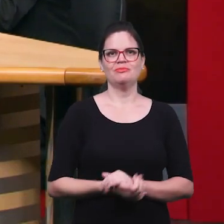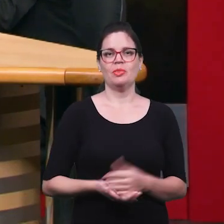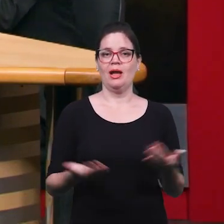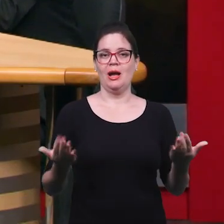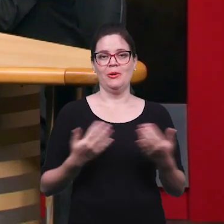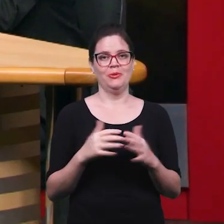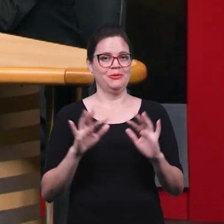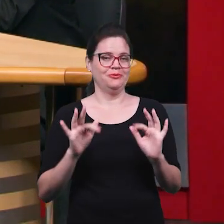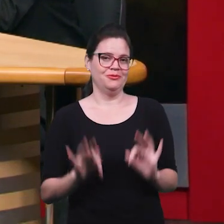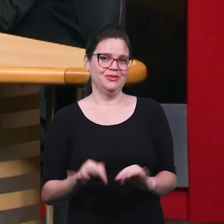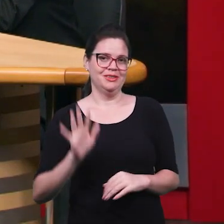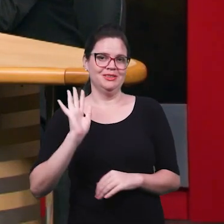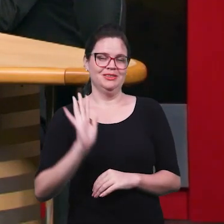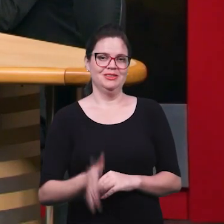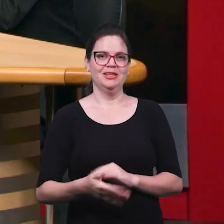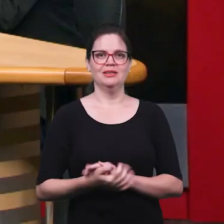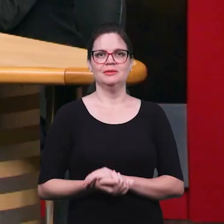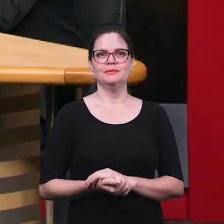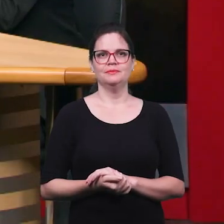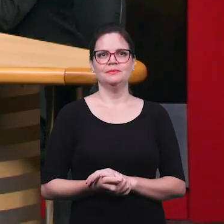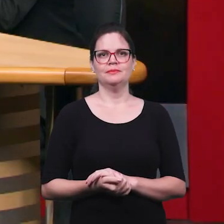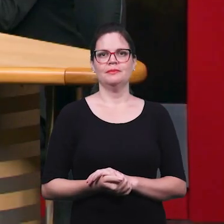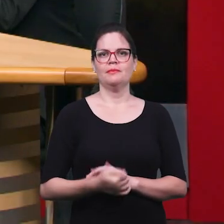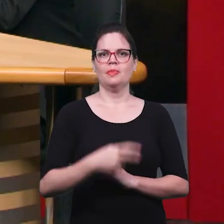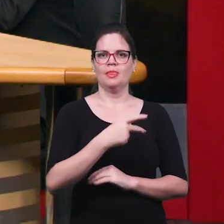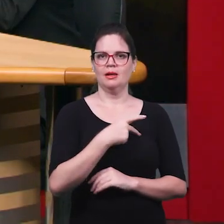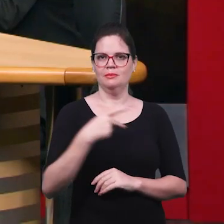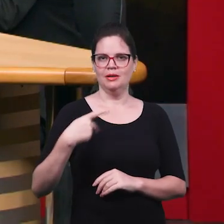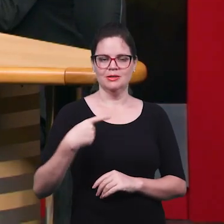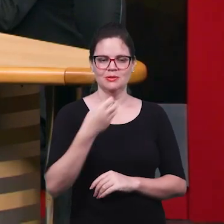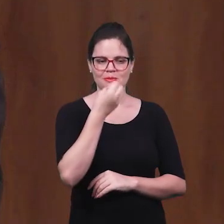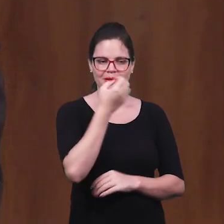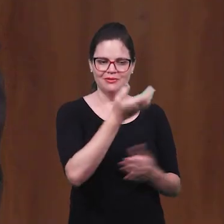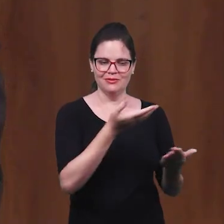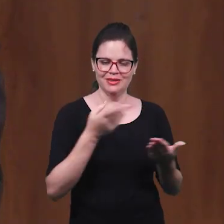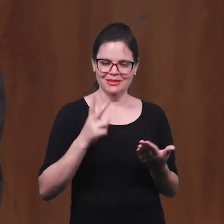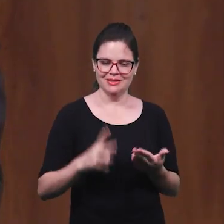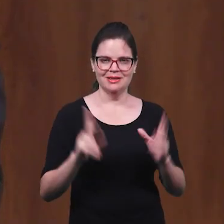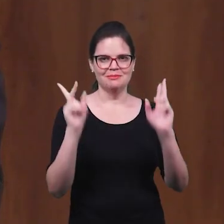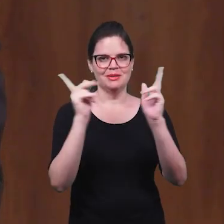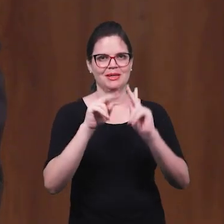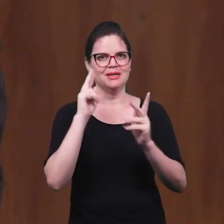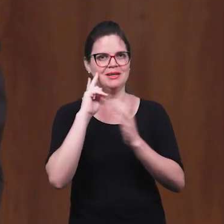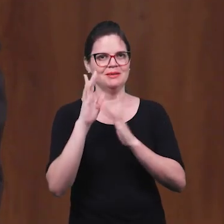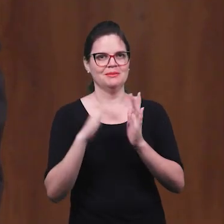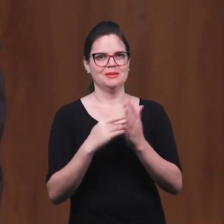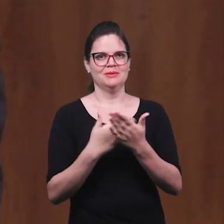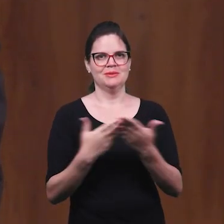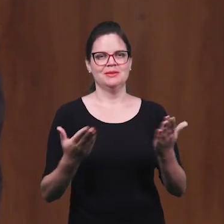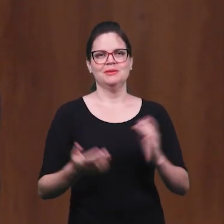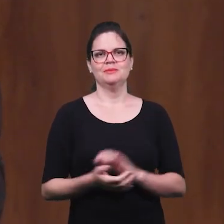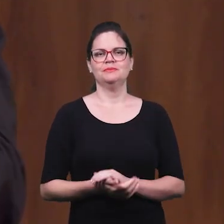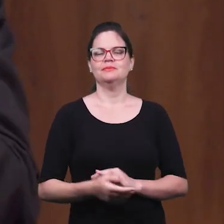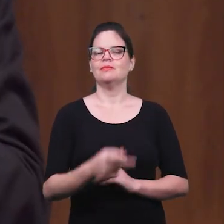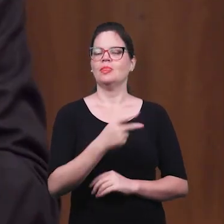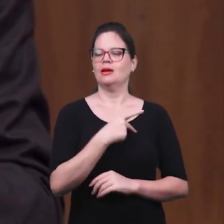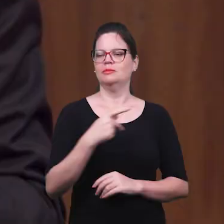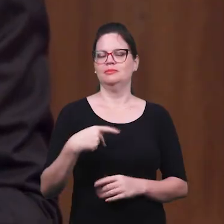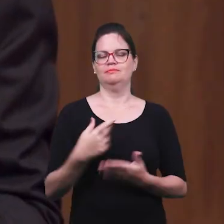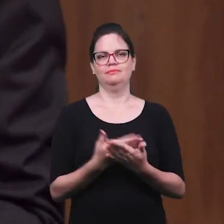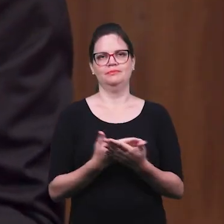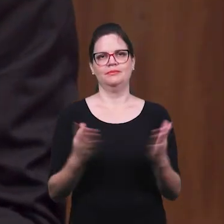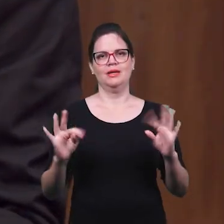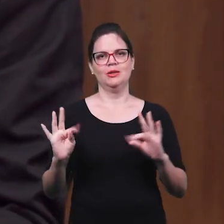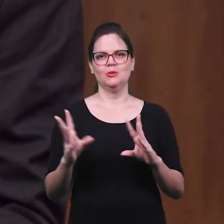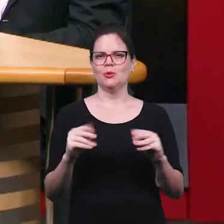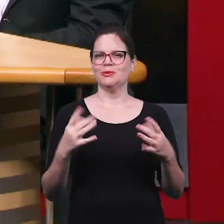o tempo já esgotou. Pastor Gedaí, seja sempre bem-vindo, a paz do Senhor. A paz do Senhor, pastor Marcelo, a